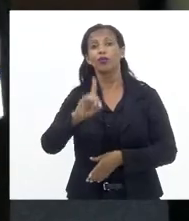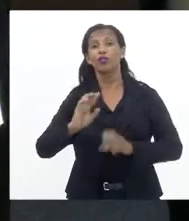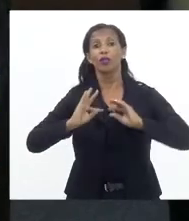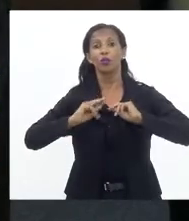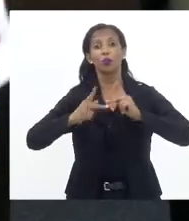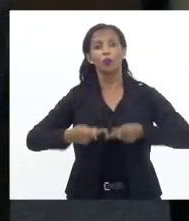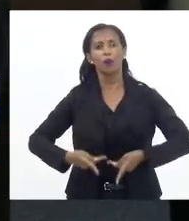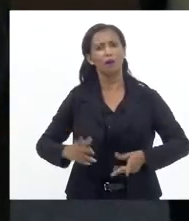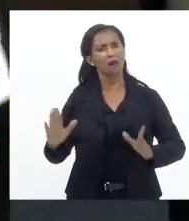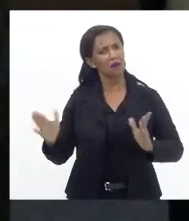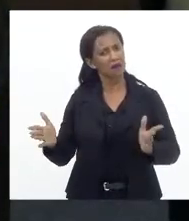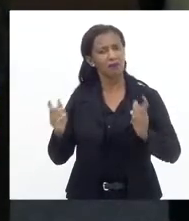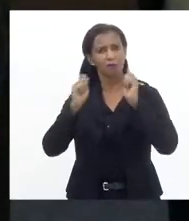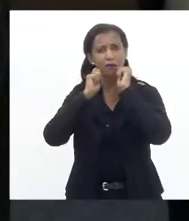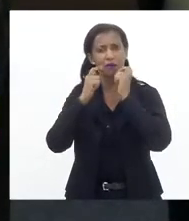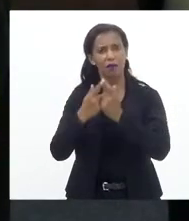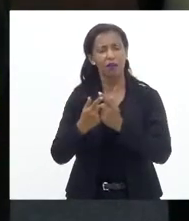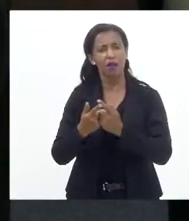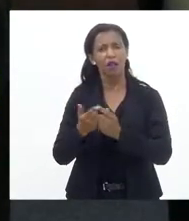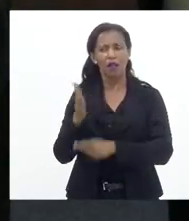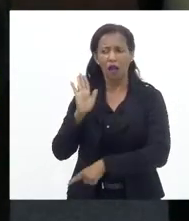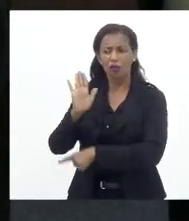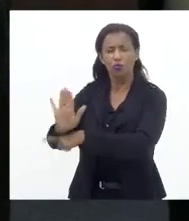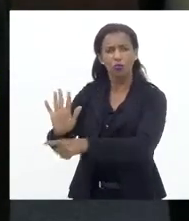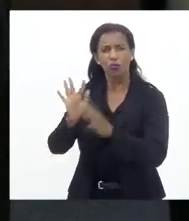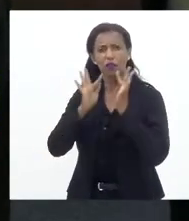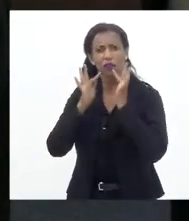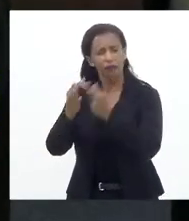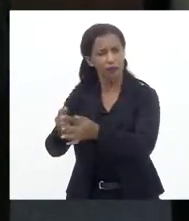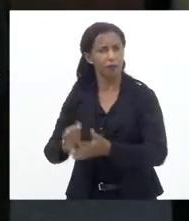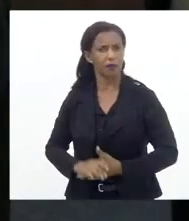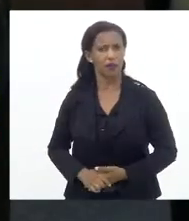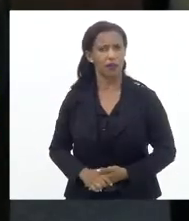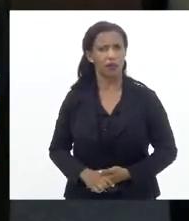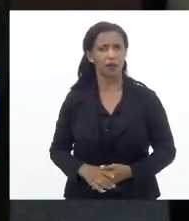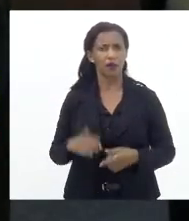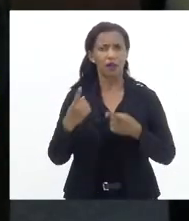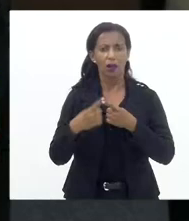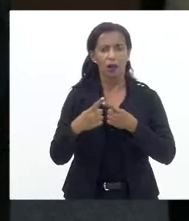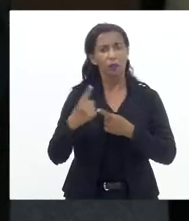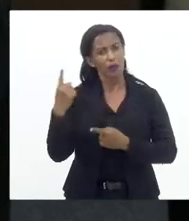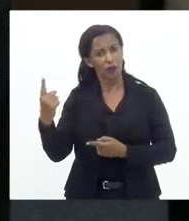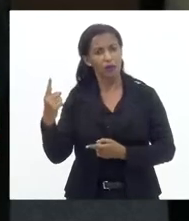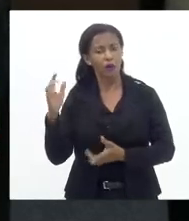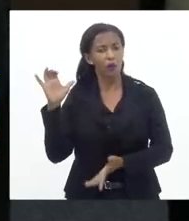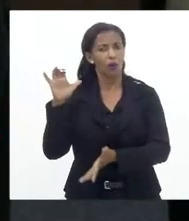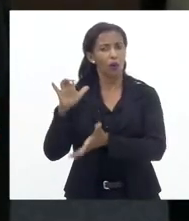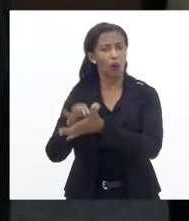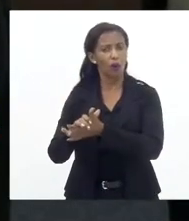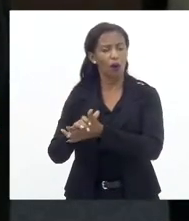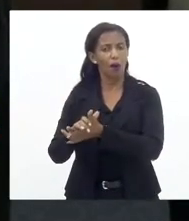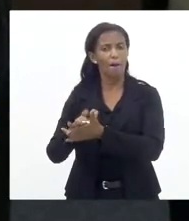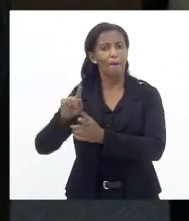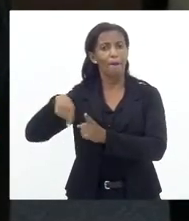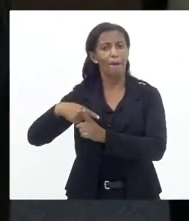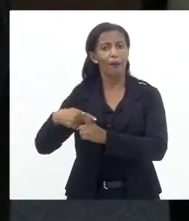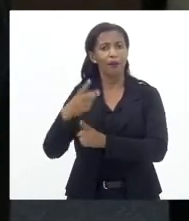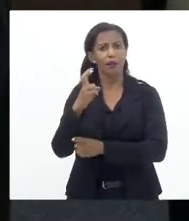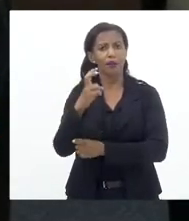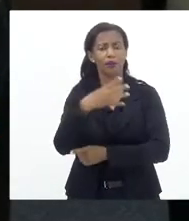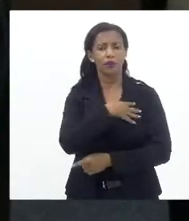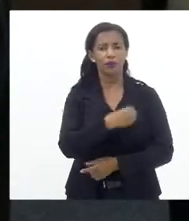da casa que deu uma assistência essa família Porque ficaram eu fui clicar foi uma esposa e cinco filhos